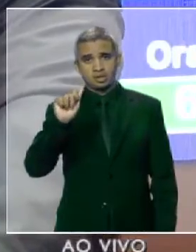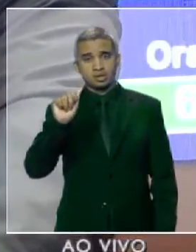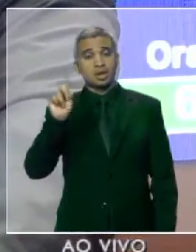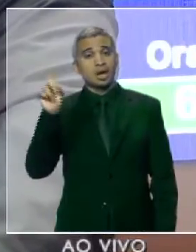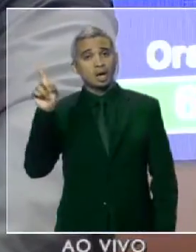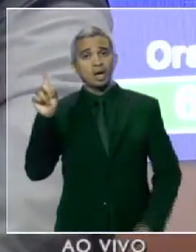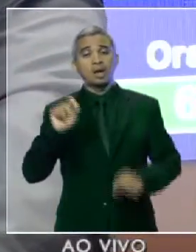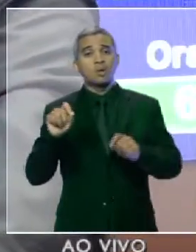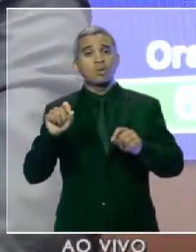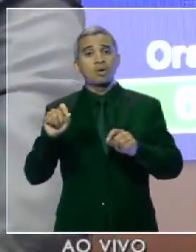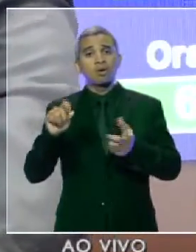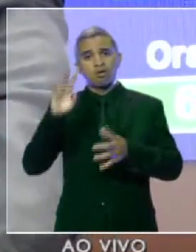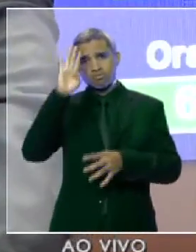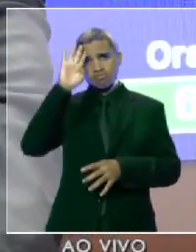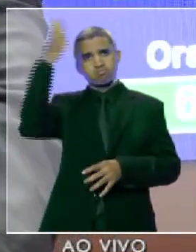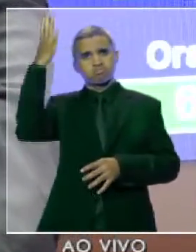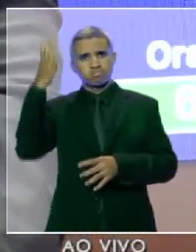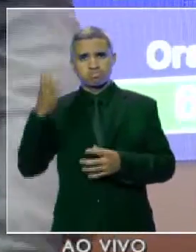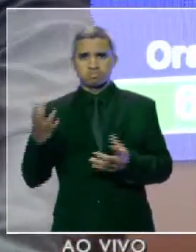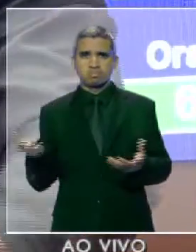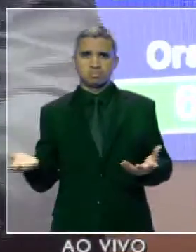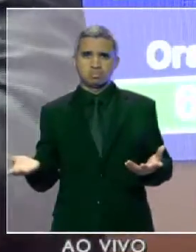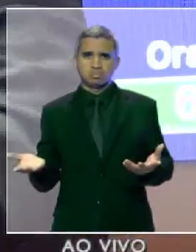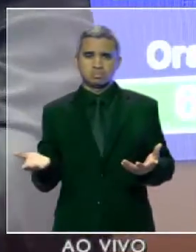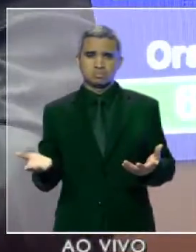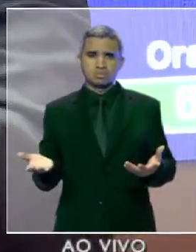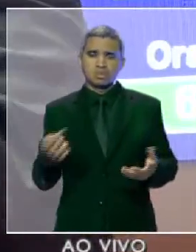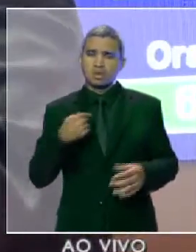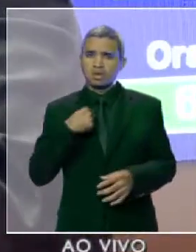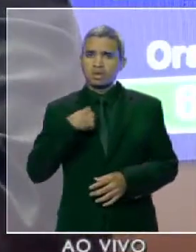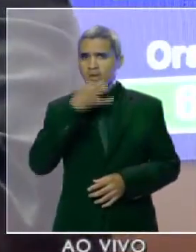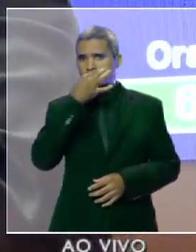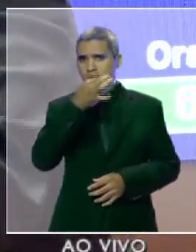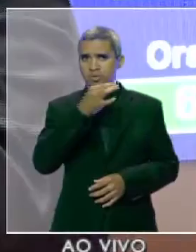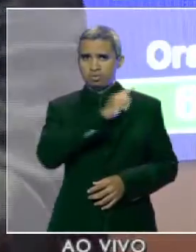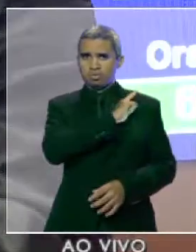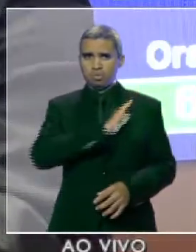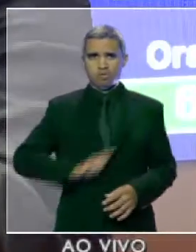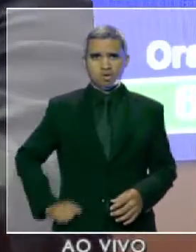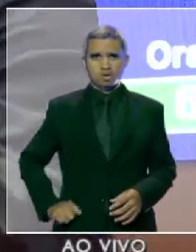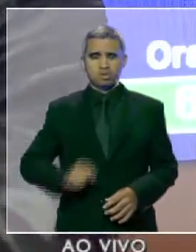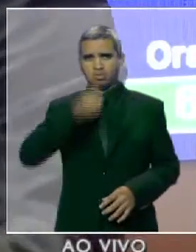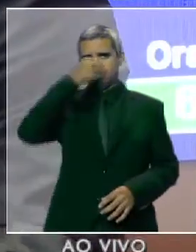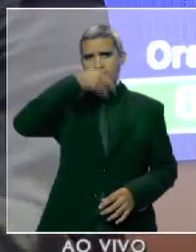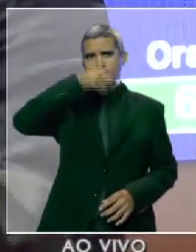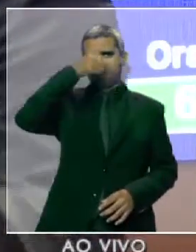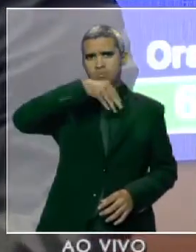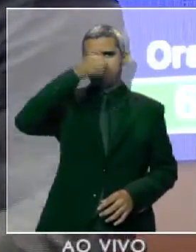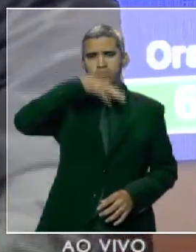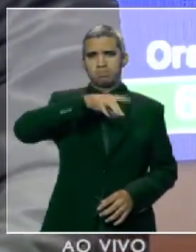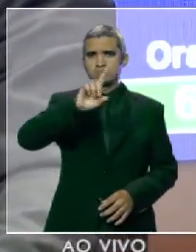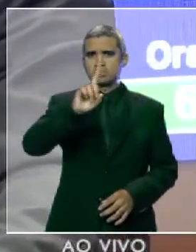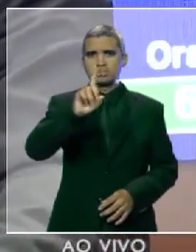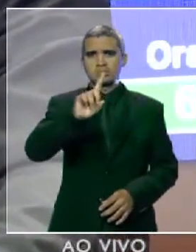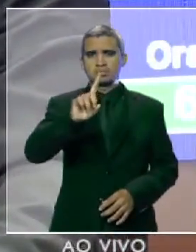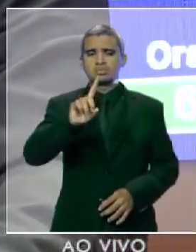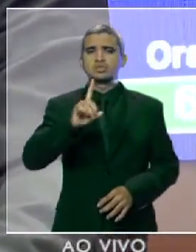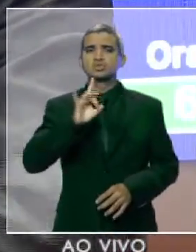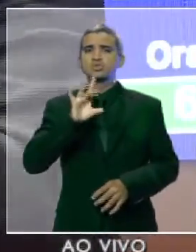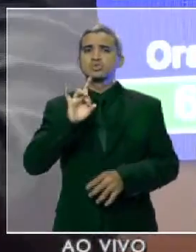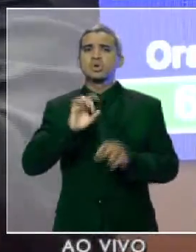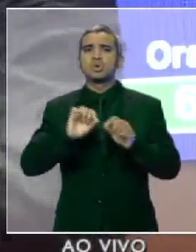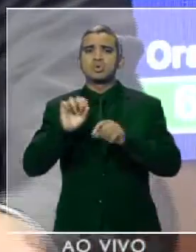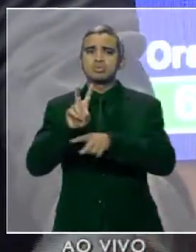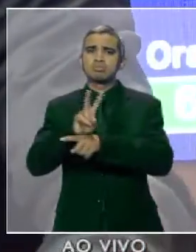Eu acho que a posição do governador não foi de arrogância, não foi de nada disso. Foi apenas de preservar o evento. Deputado Rogério, me